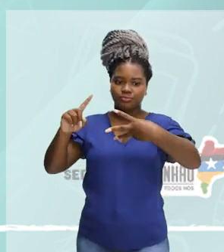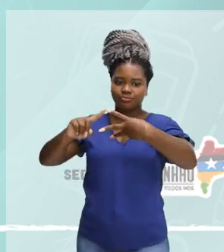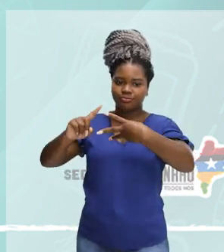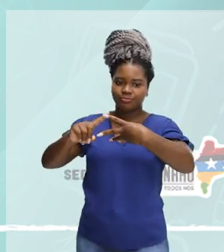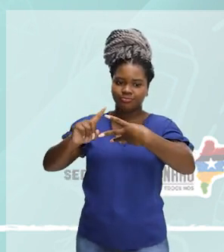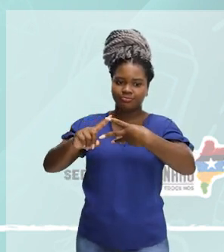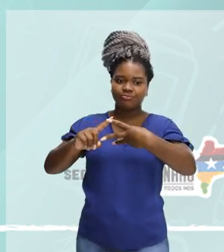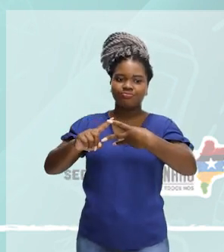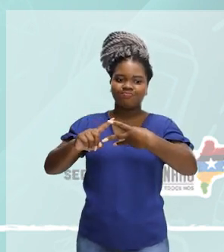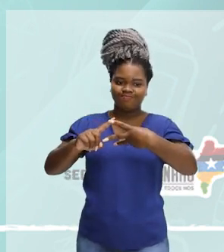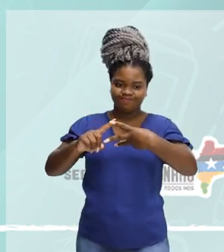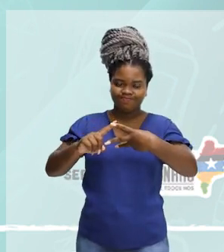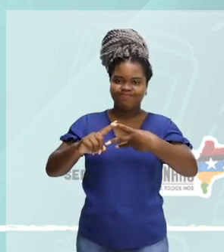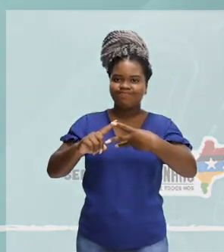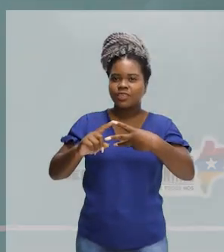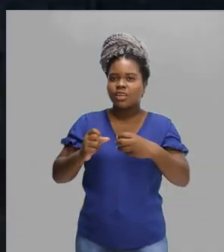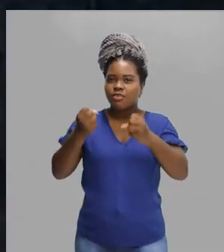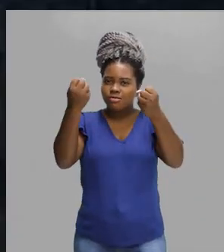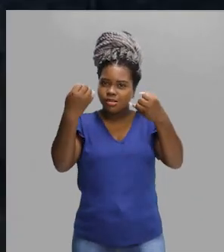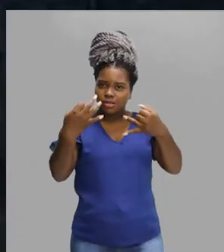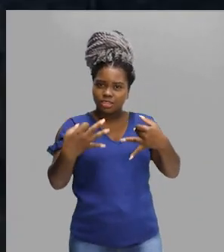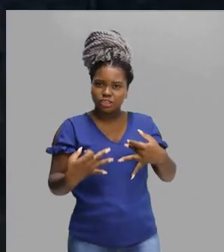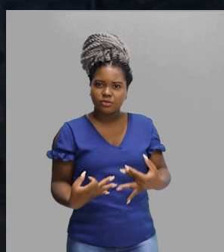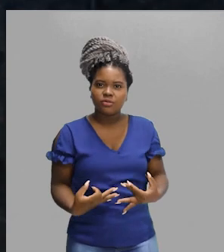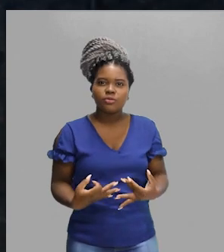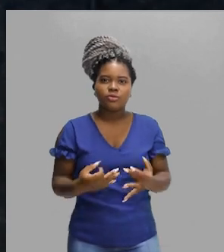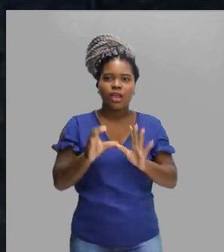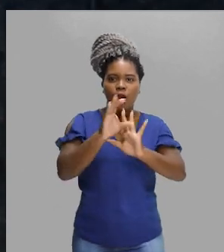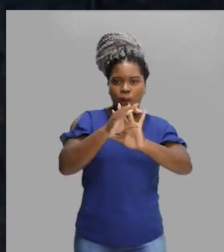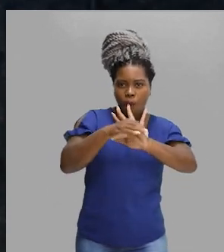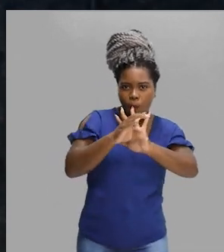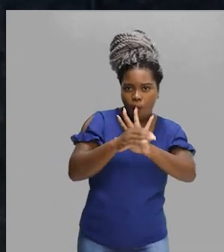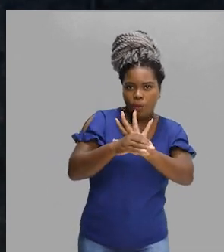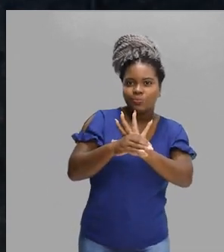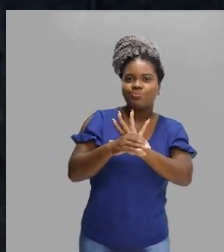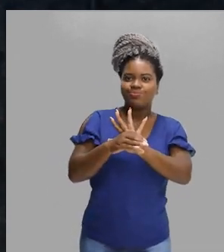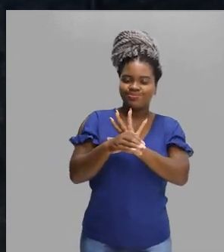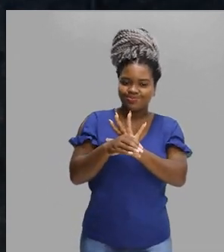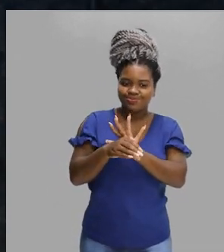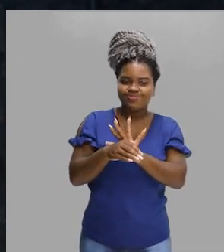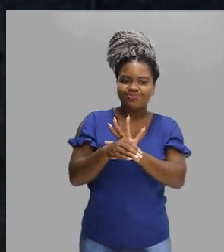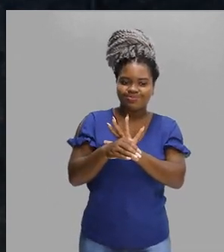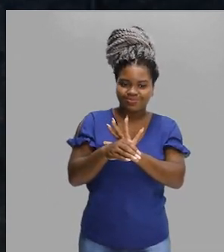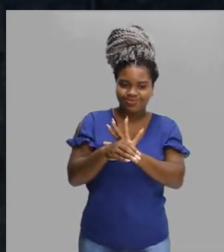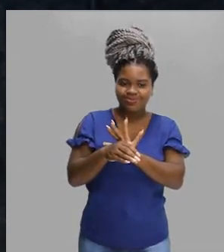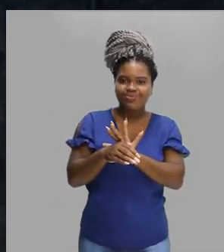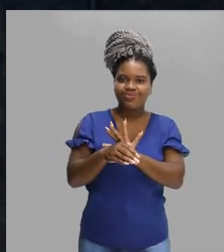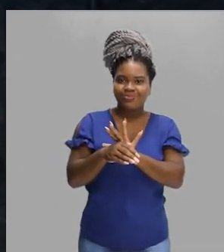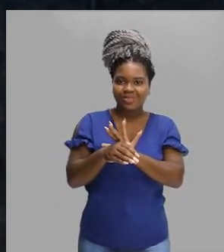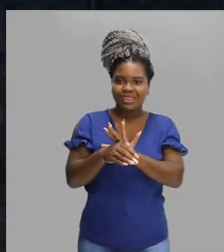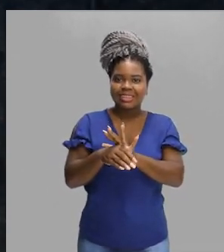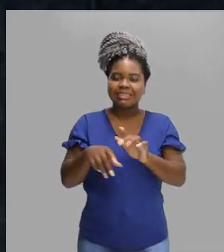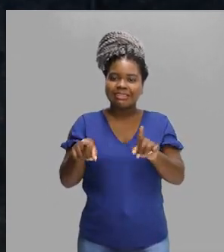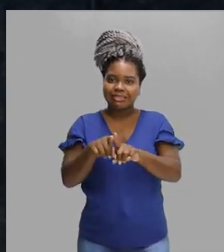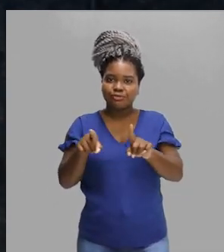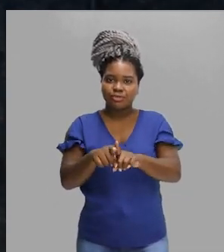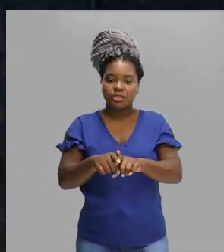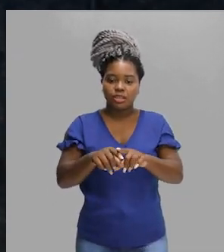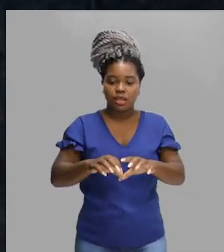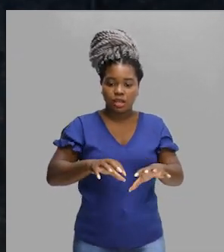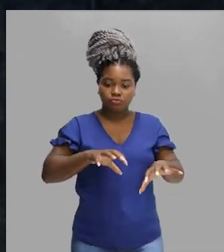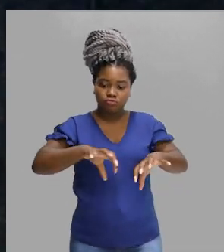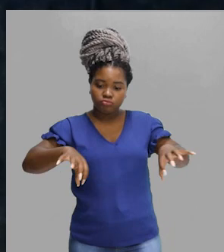Introdução, vamos falar um pouco sobre o que são os grados. Grau superlativo, a sua divisão,